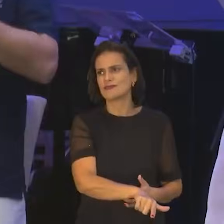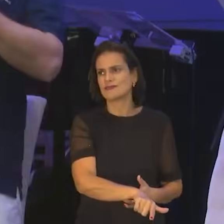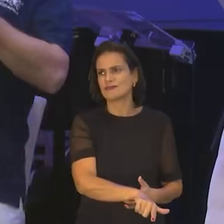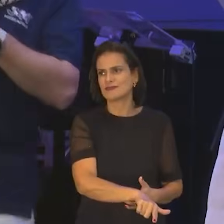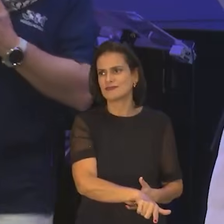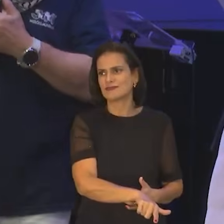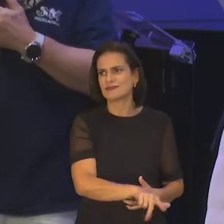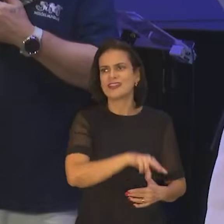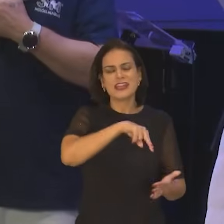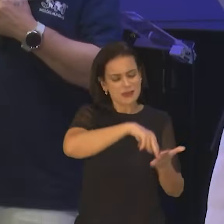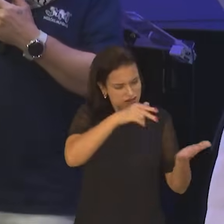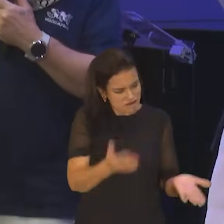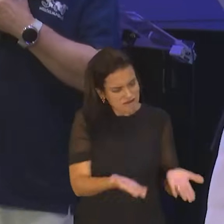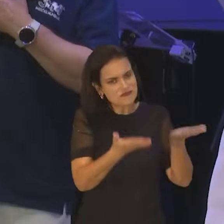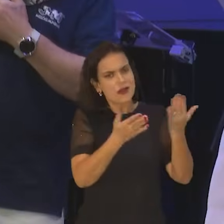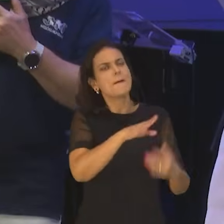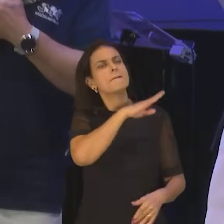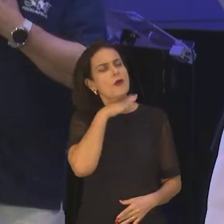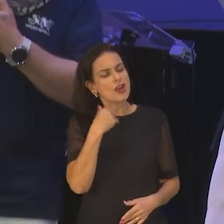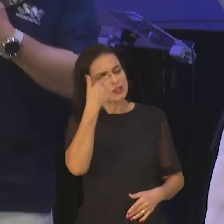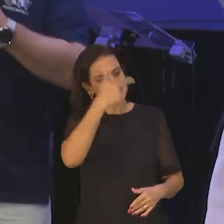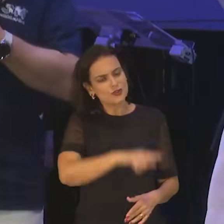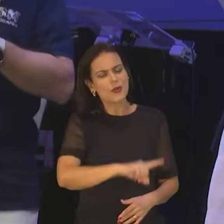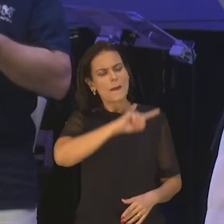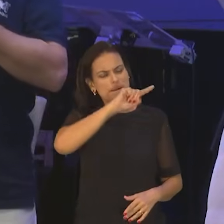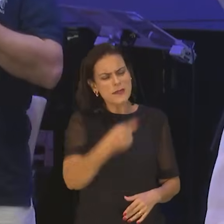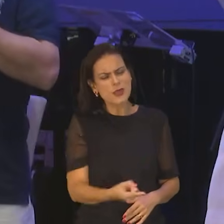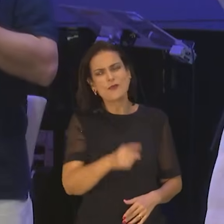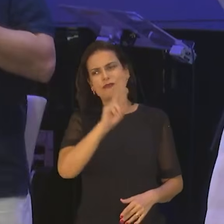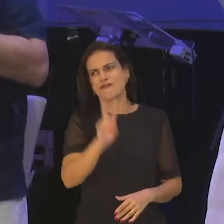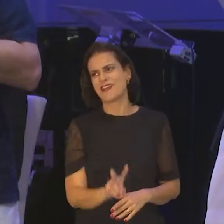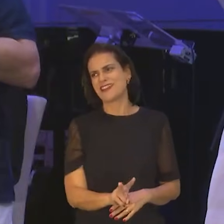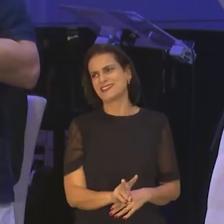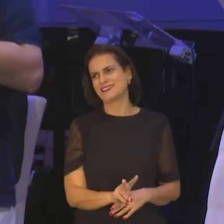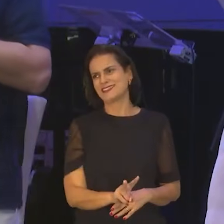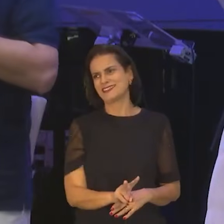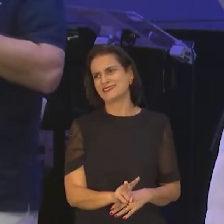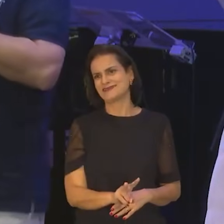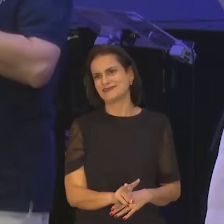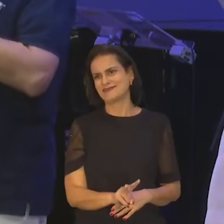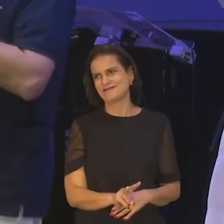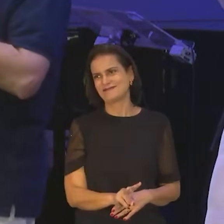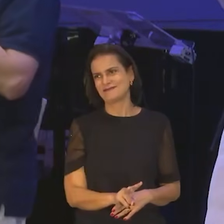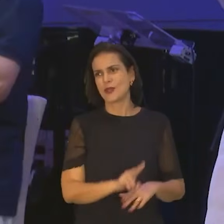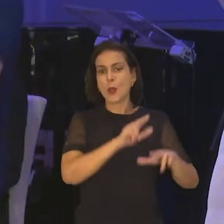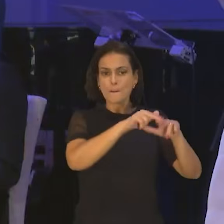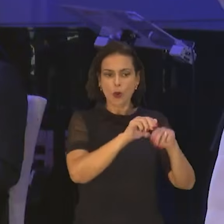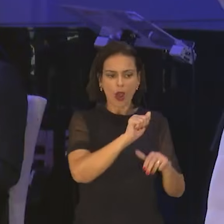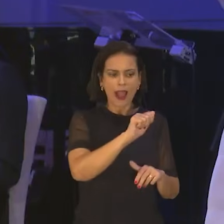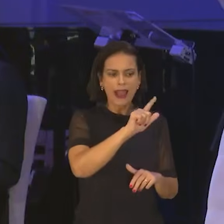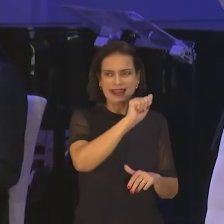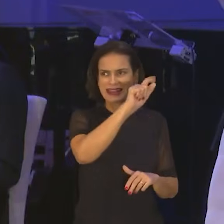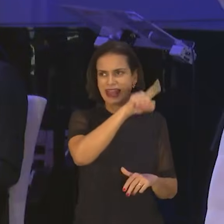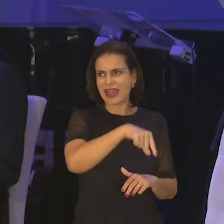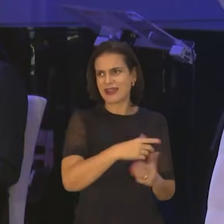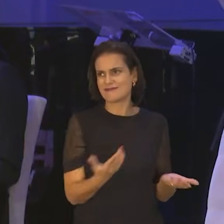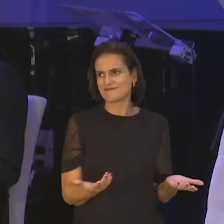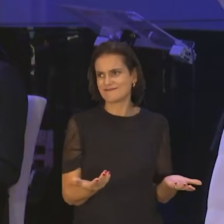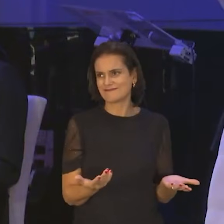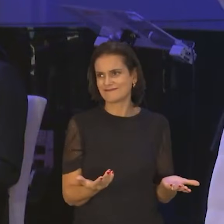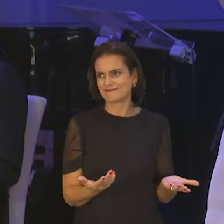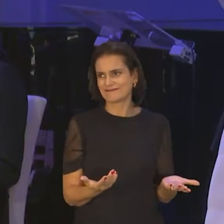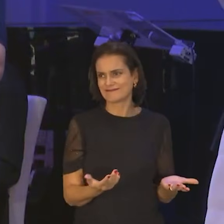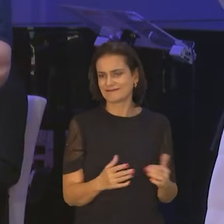me ressuscitar de novo, e eu morresse por milhares e milhares de vezes por tua causa. E esse Deus responde: